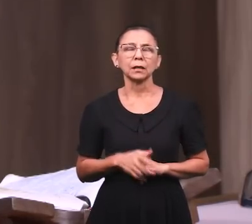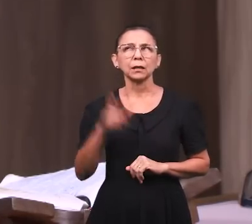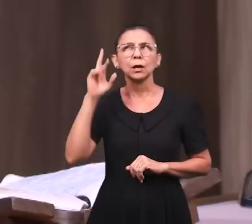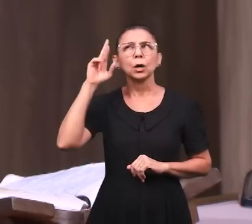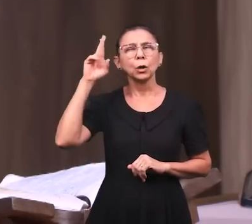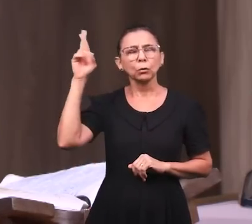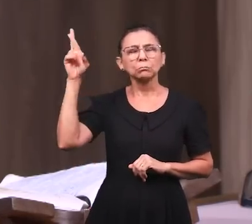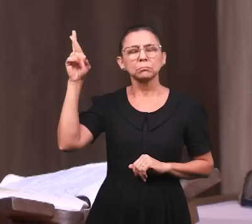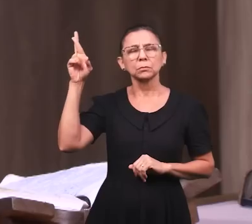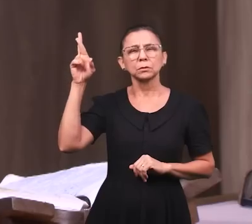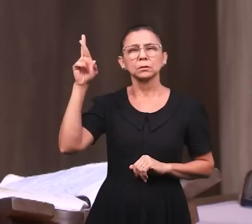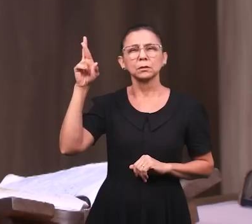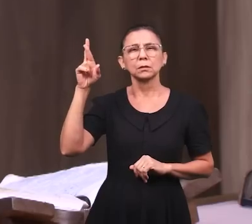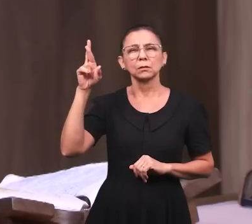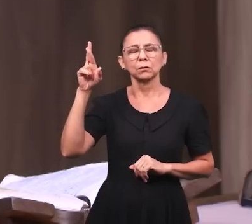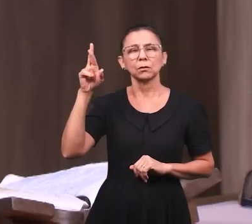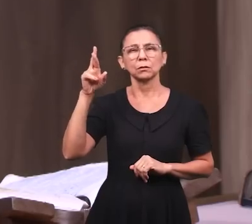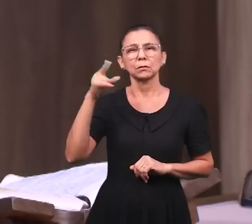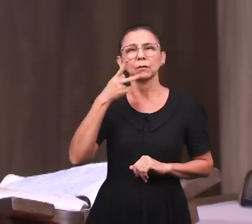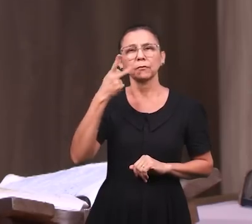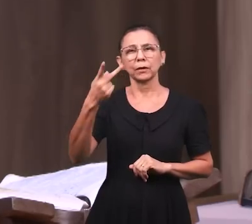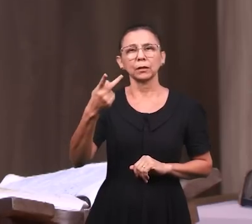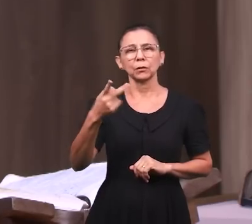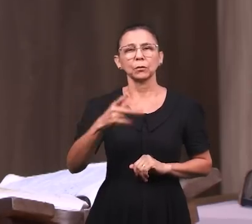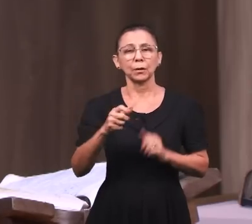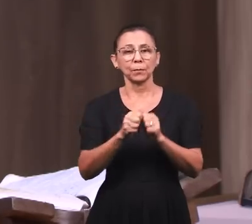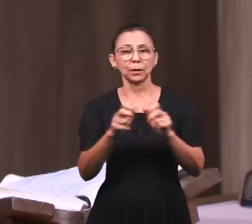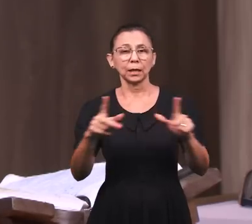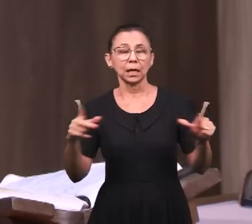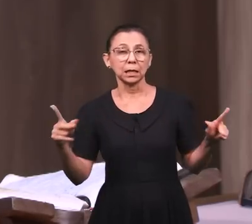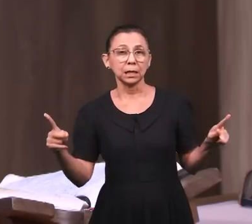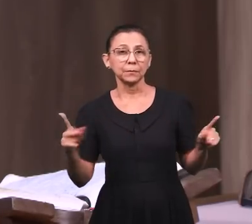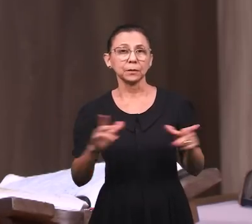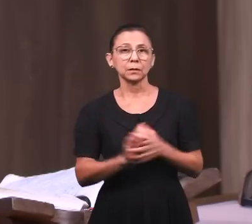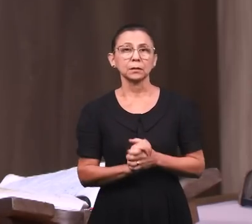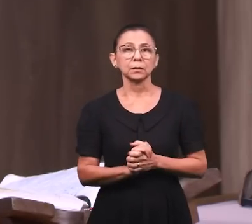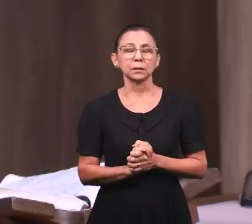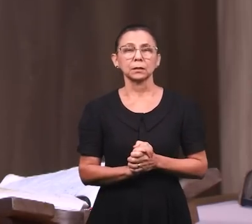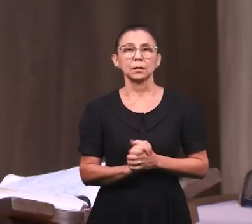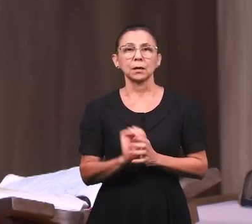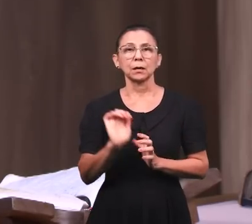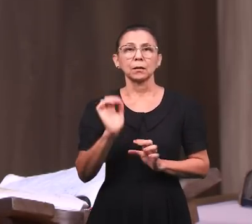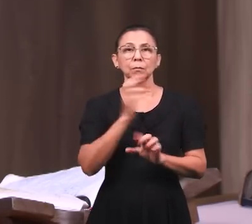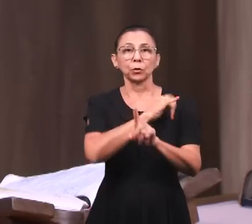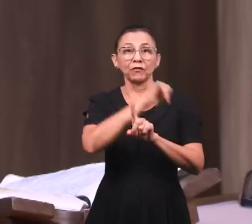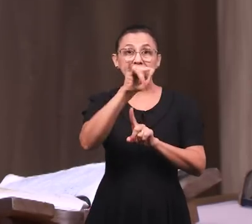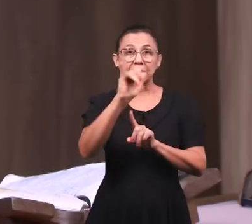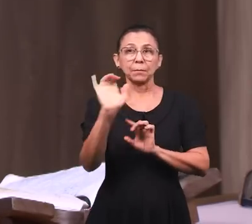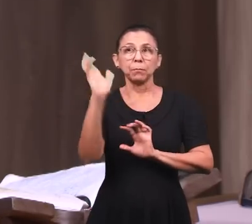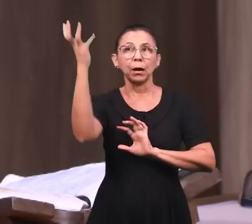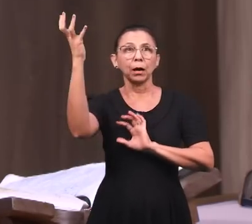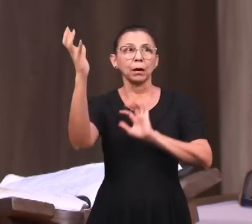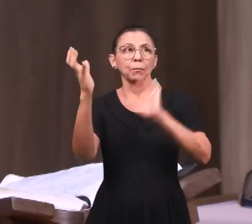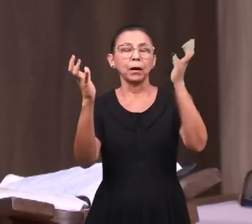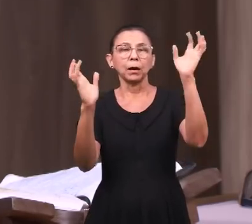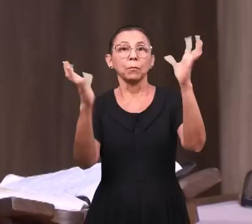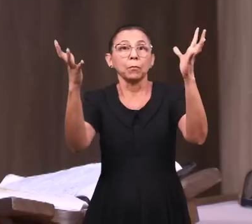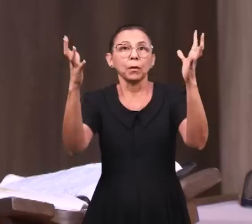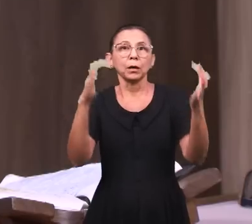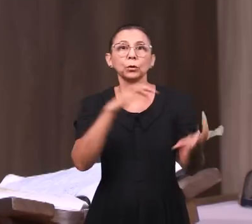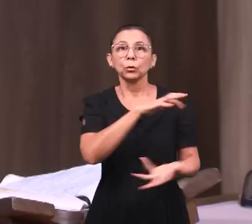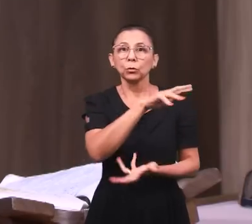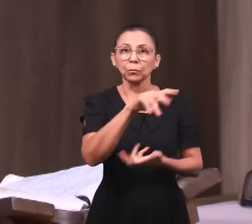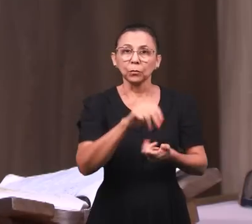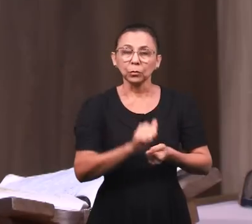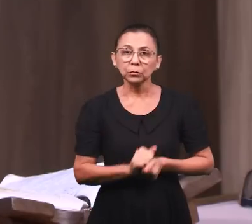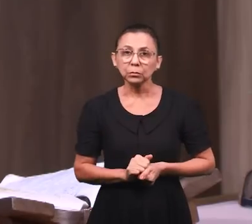nomeado pelo Senhor, sobretudo lá no livro de Apocalipse, em que os marcadores proféticos desse tempo estão muito claros